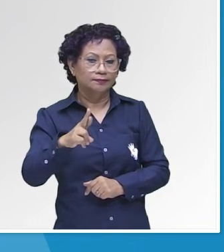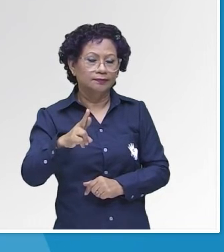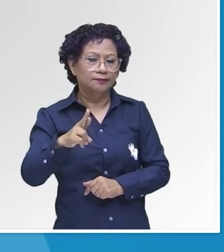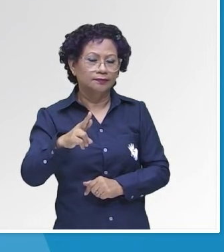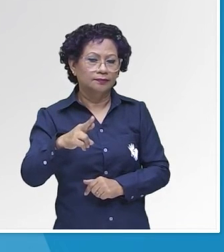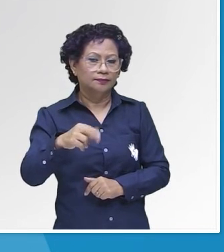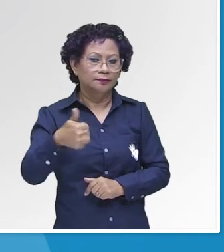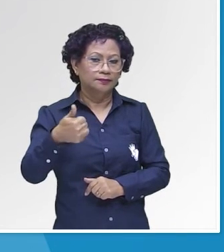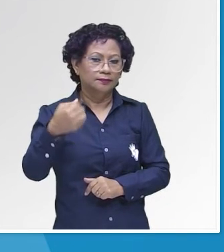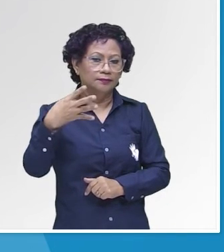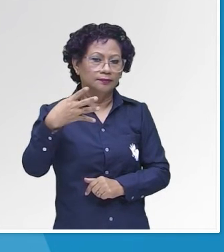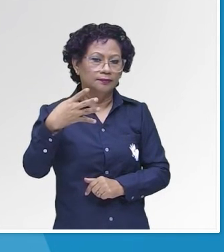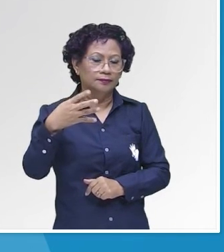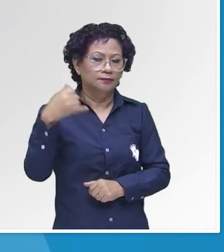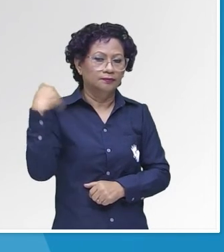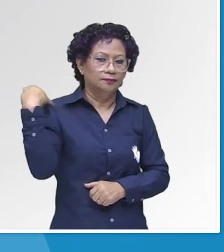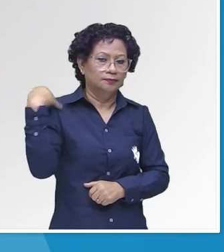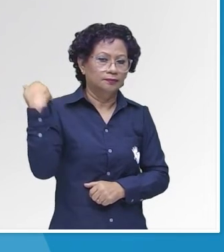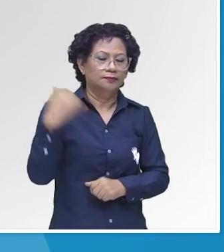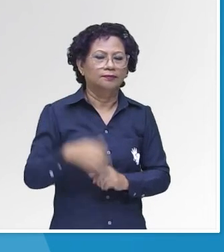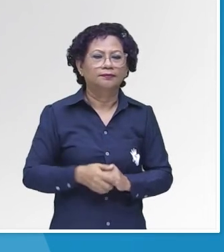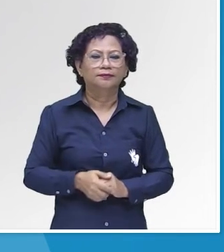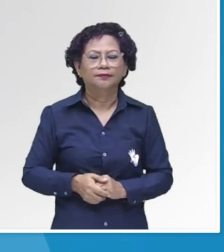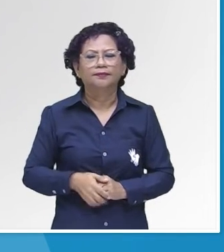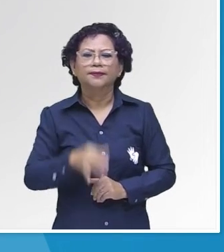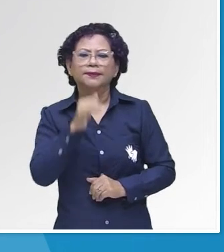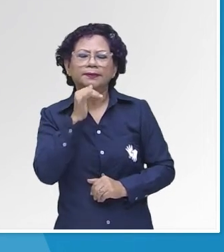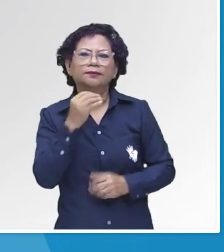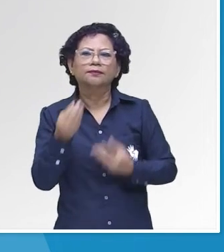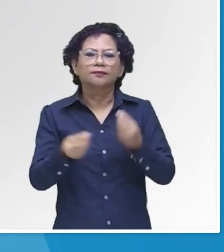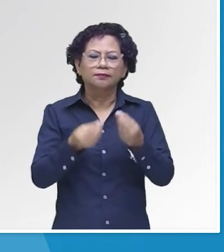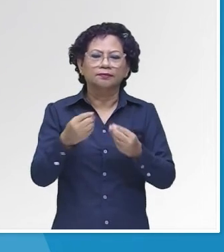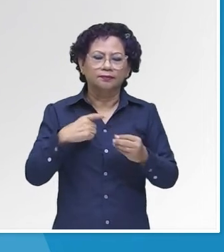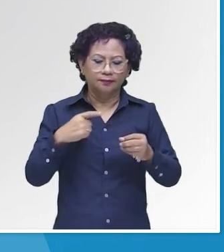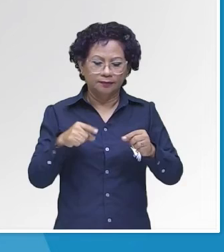vocês, né? Então, vamos imaginar que a gente tem aqui uma reta,